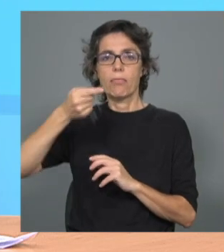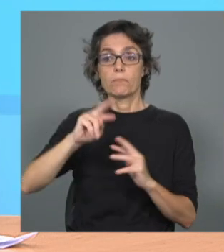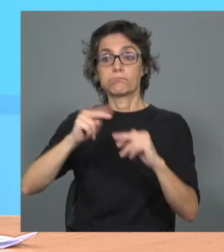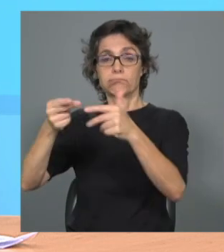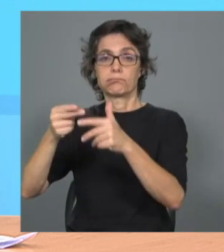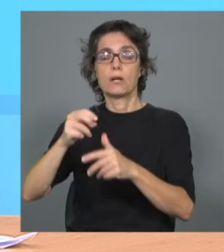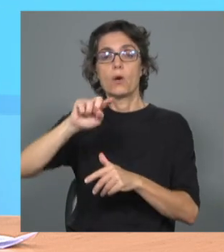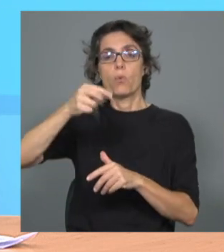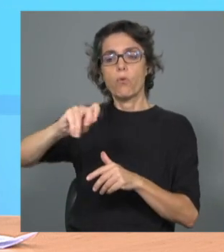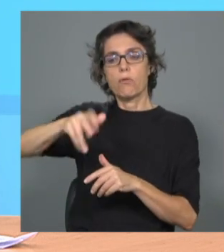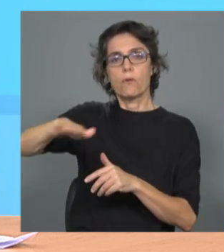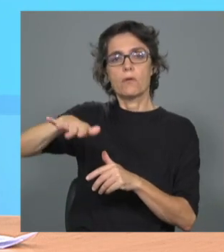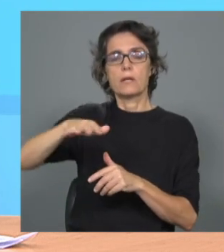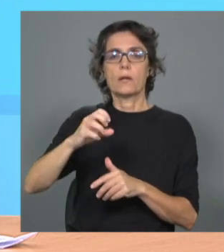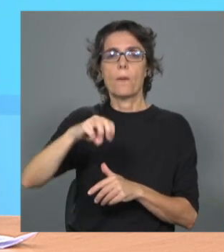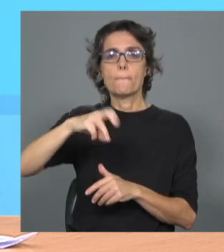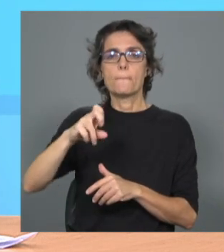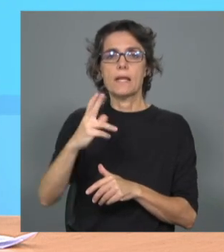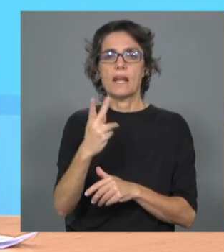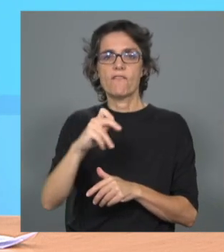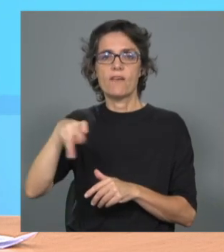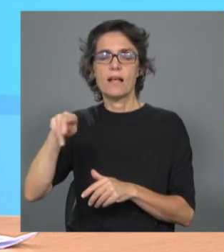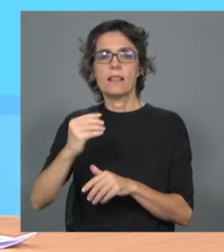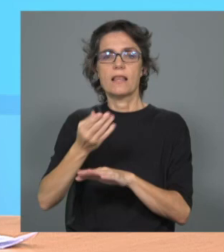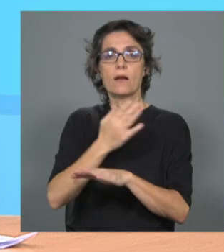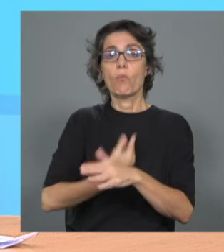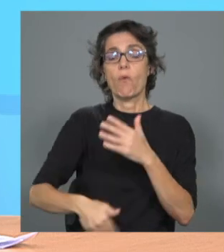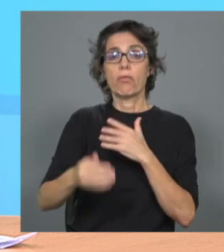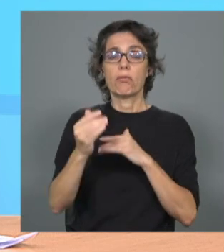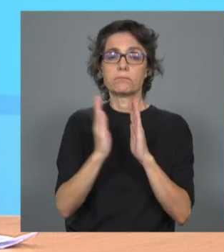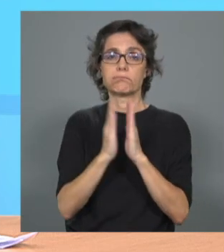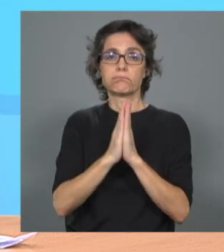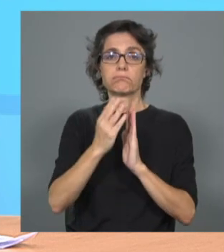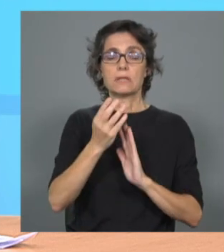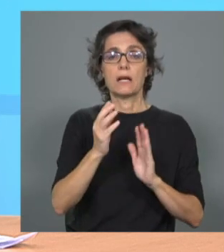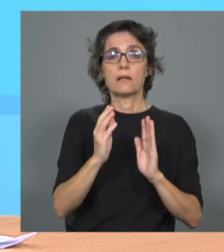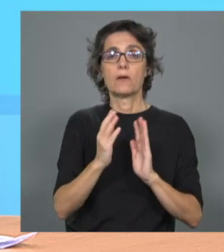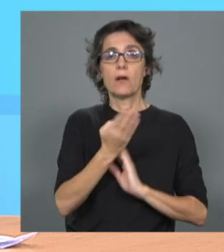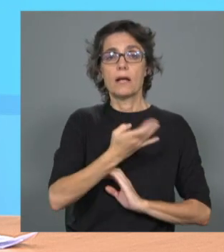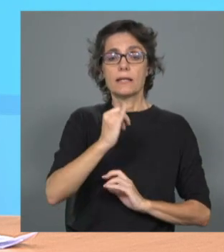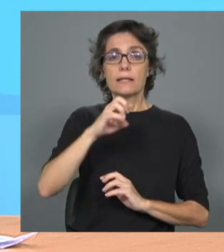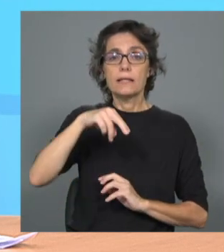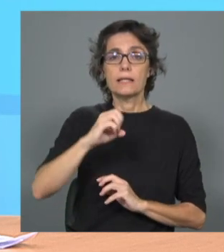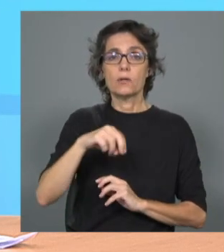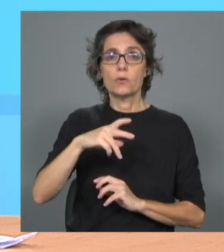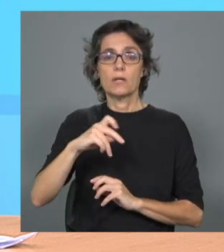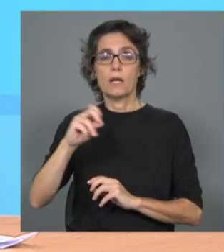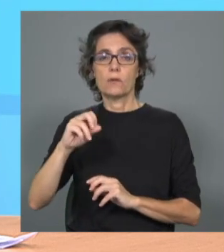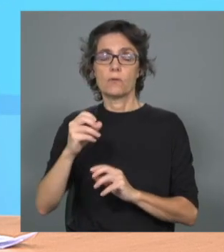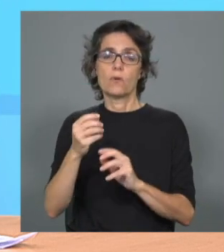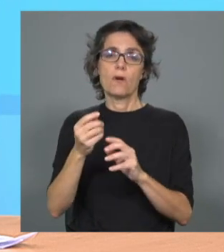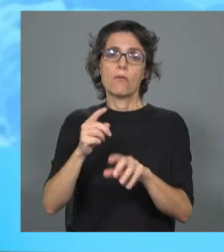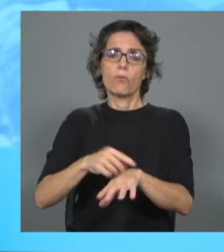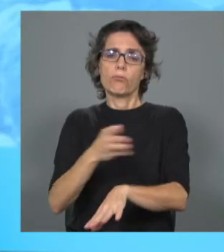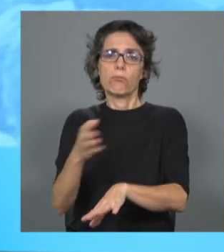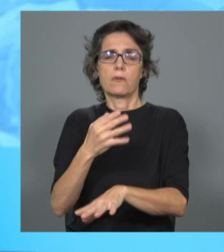Miravan, que era um antigo seminário dioniano até a altura da independência, pois depois dessa situação houve grande revolução